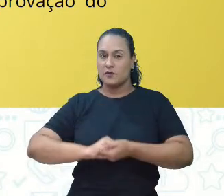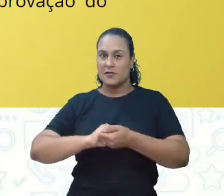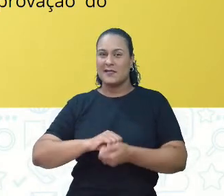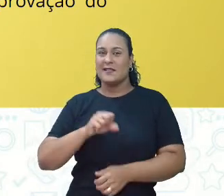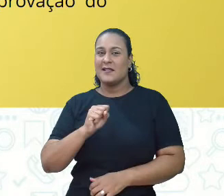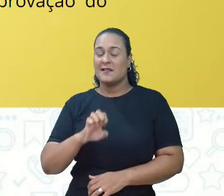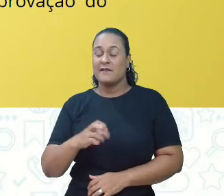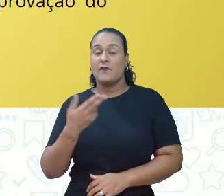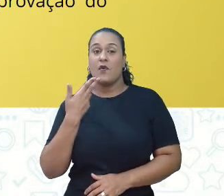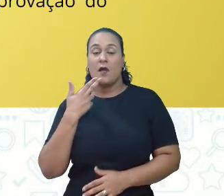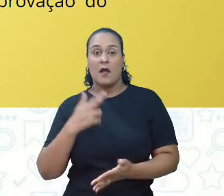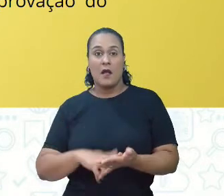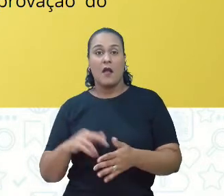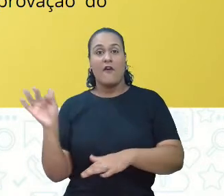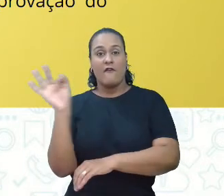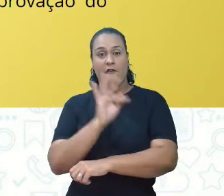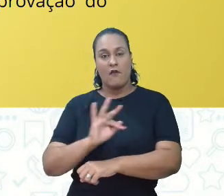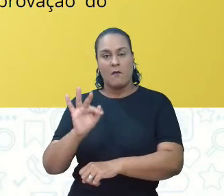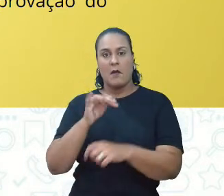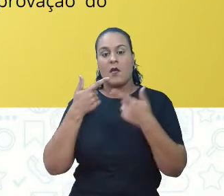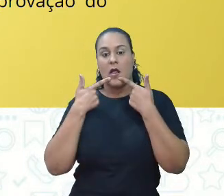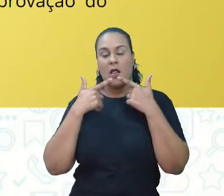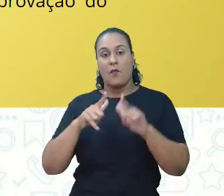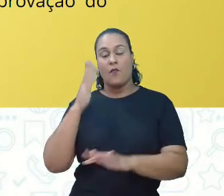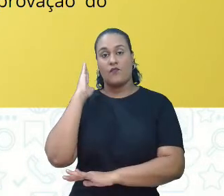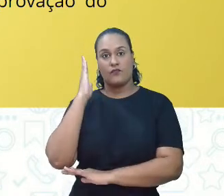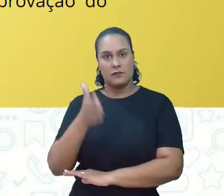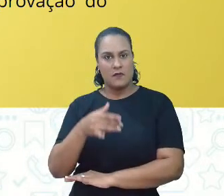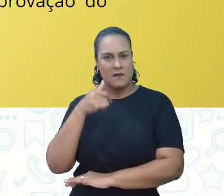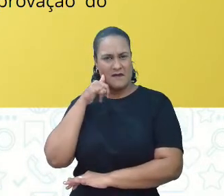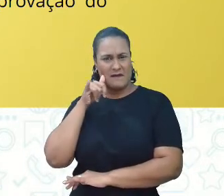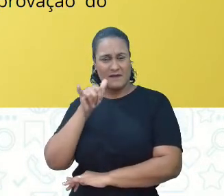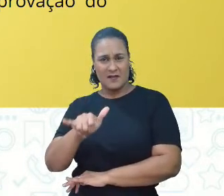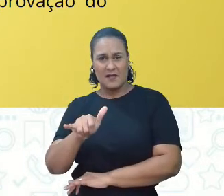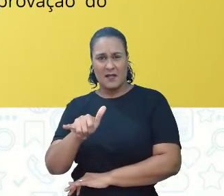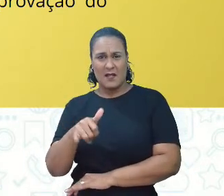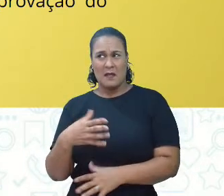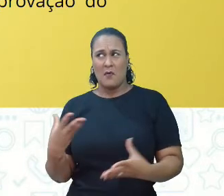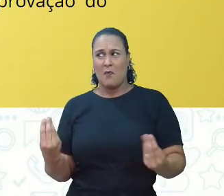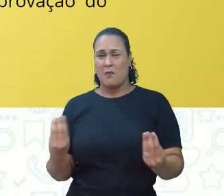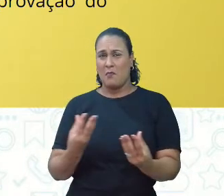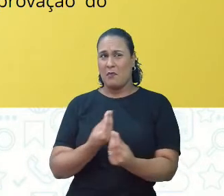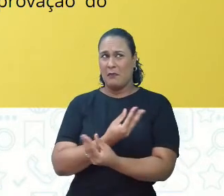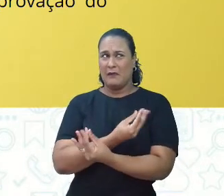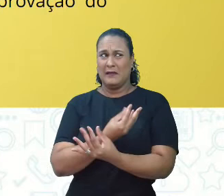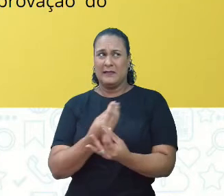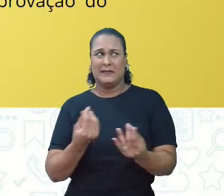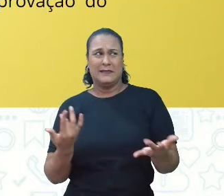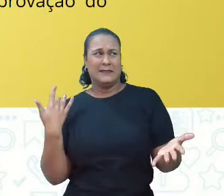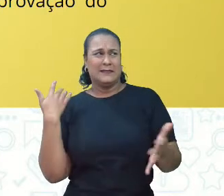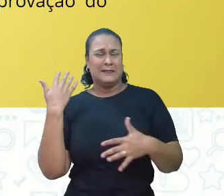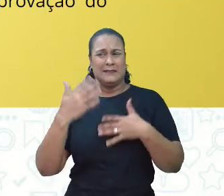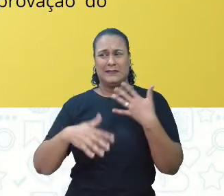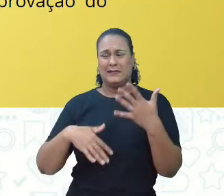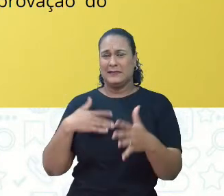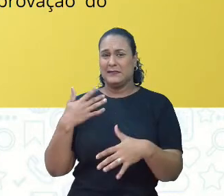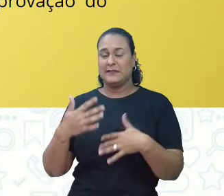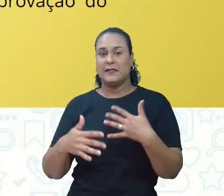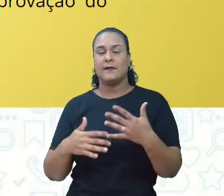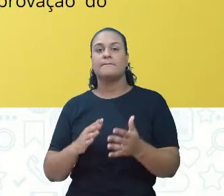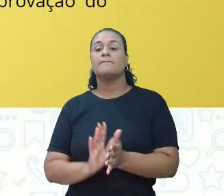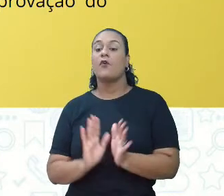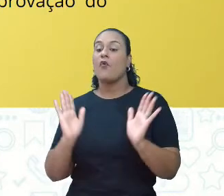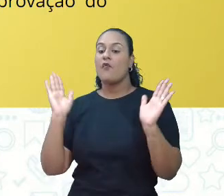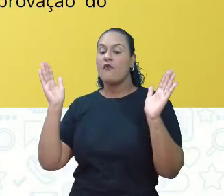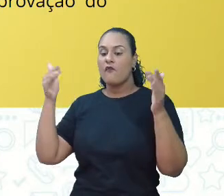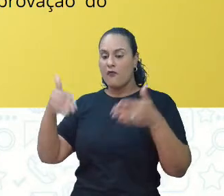uma carta formal, apresente uma linguagem direta, evite muitas voltas, muitas informações. Sejam